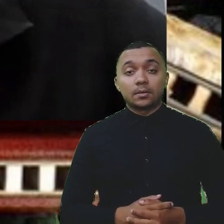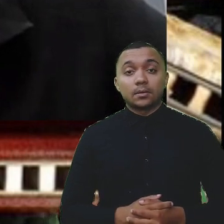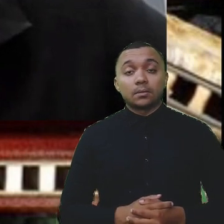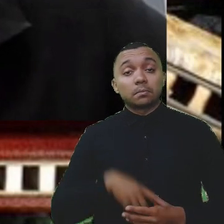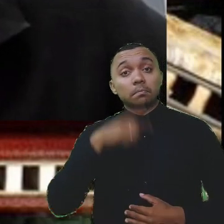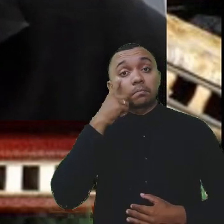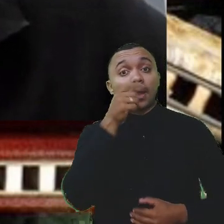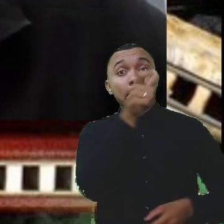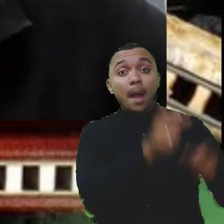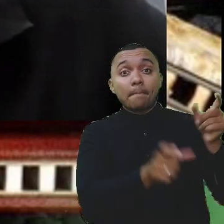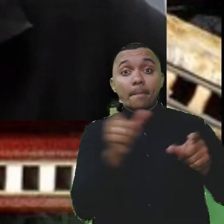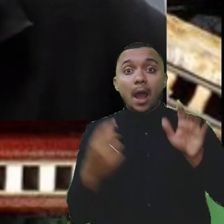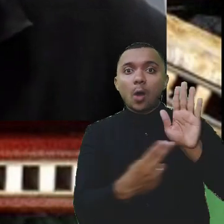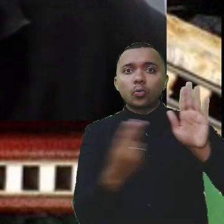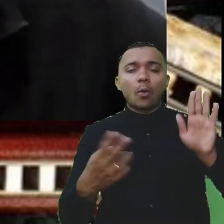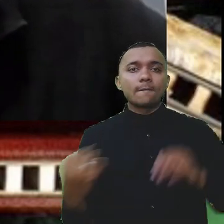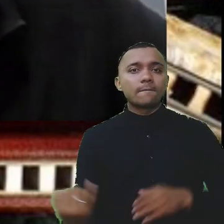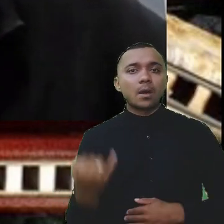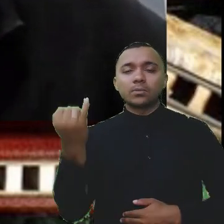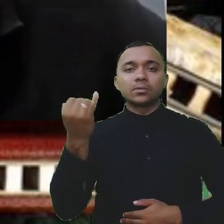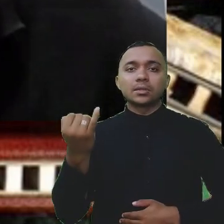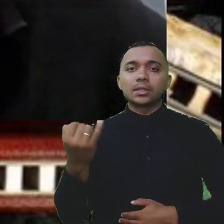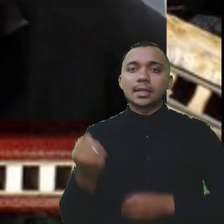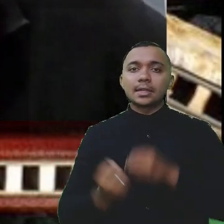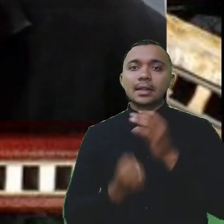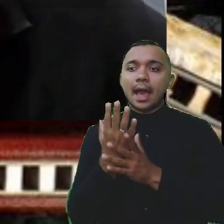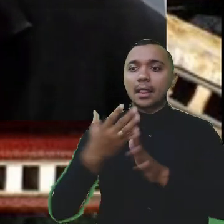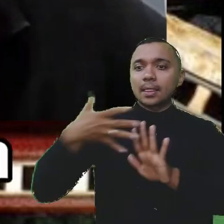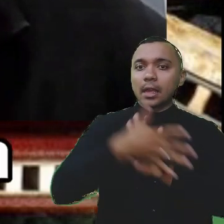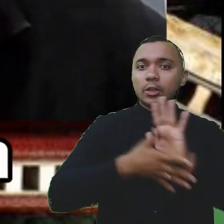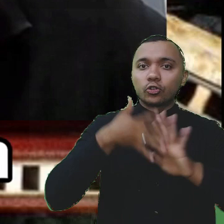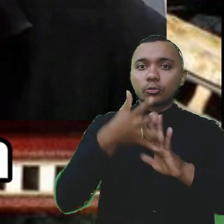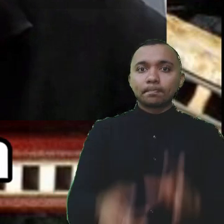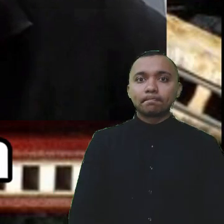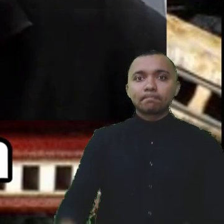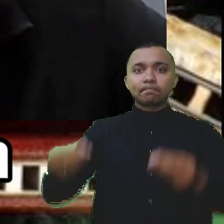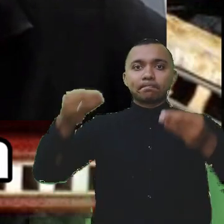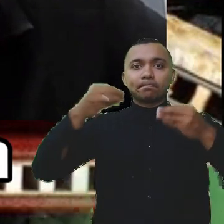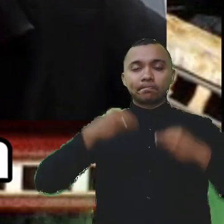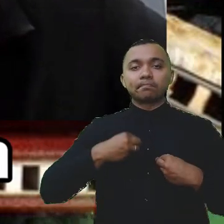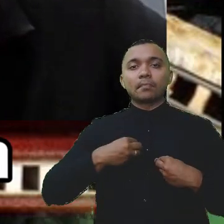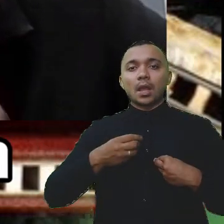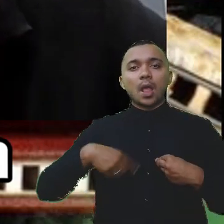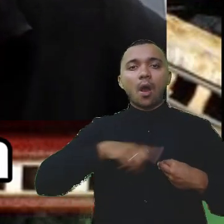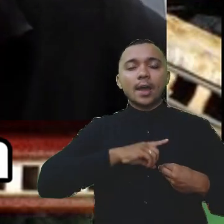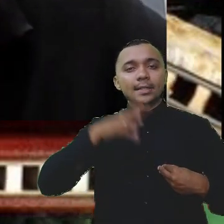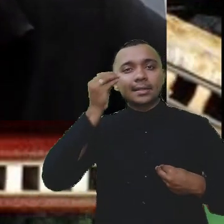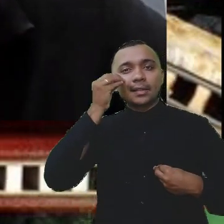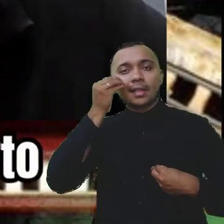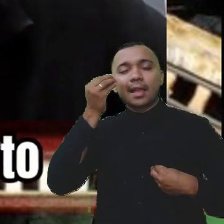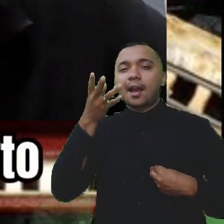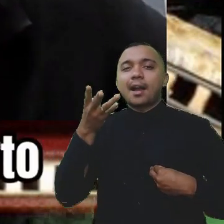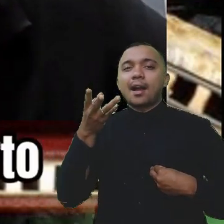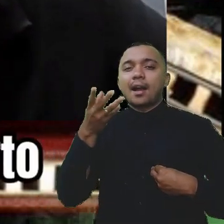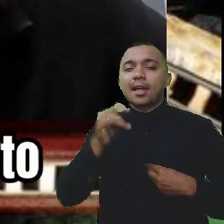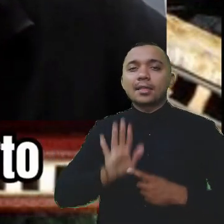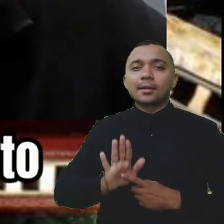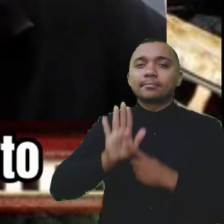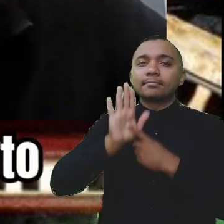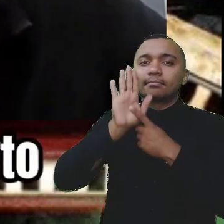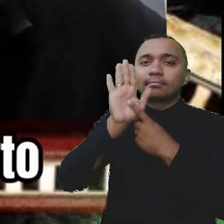autores conhecidos escrevam peças para a gente. Escrevam peças para criar essa poética